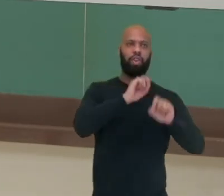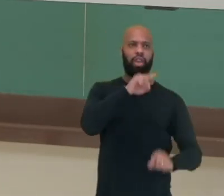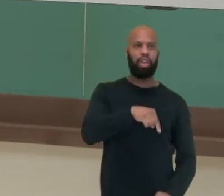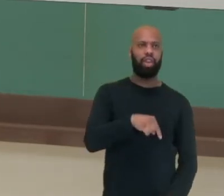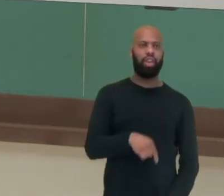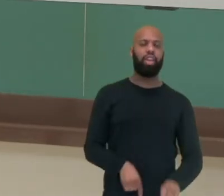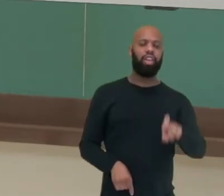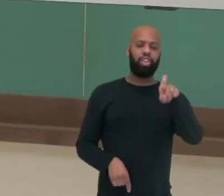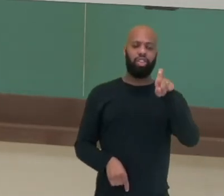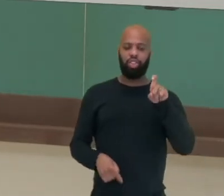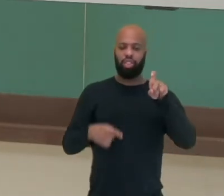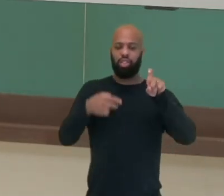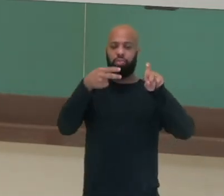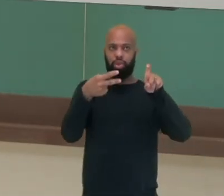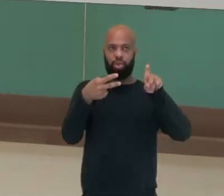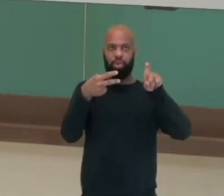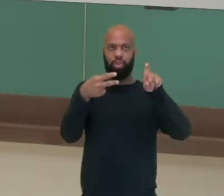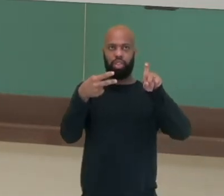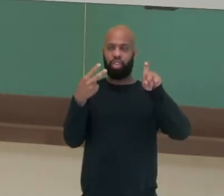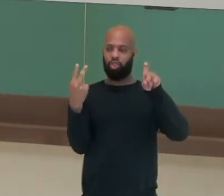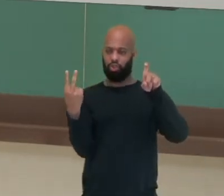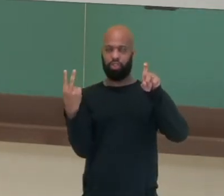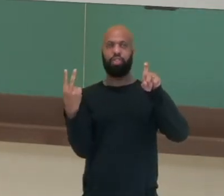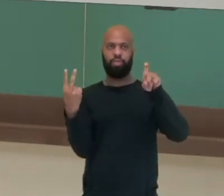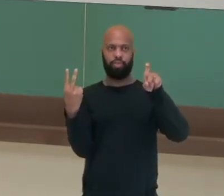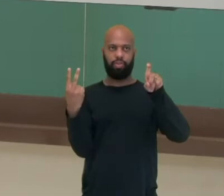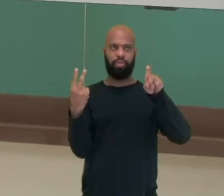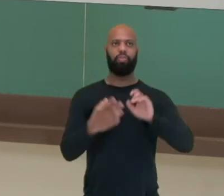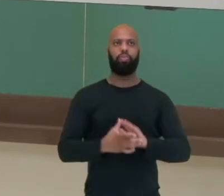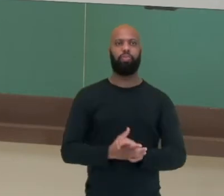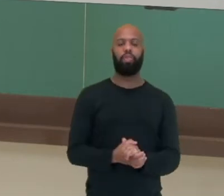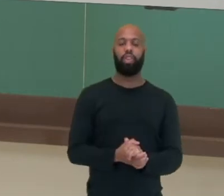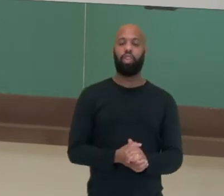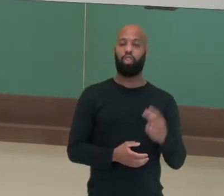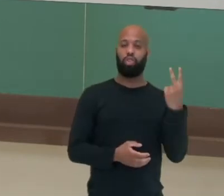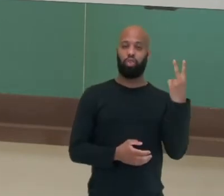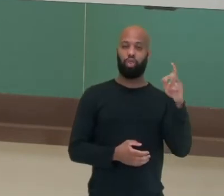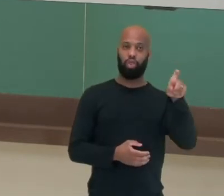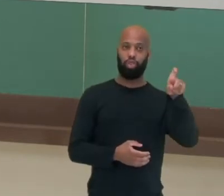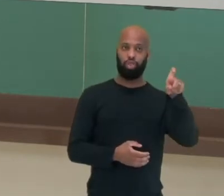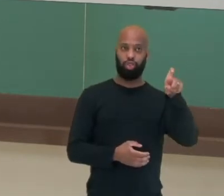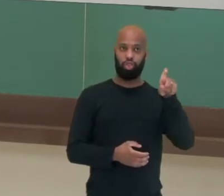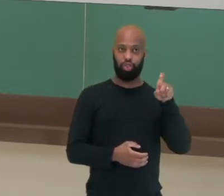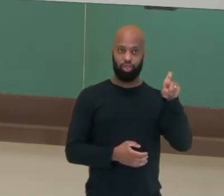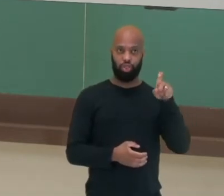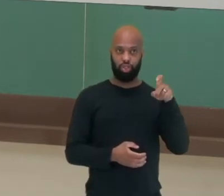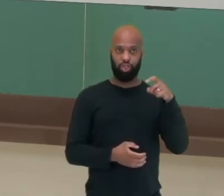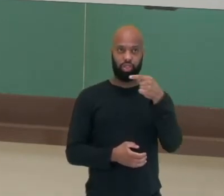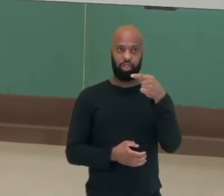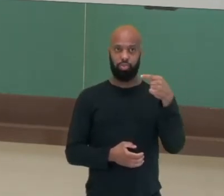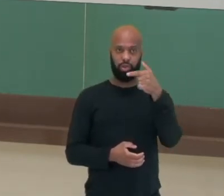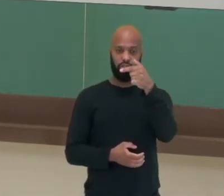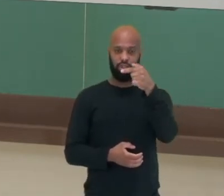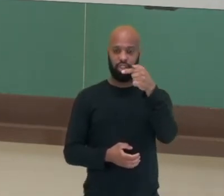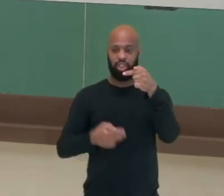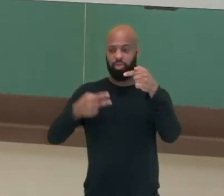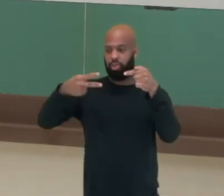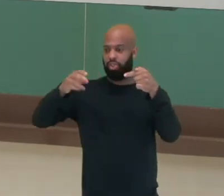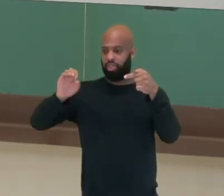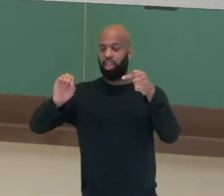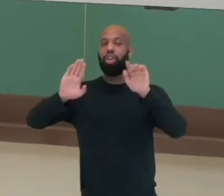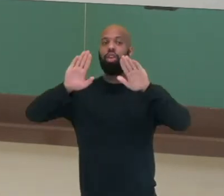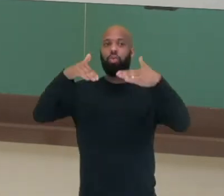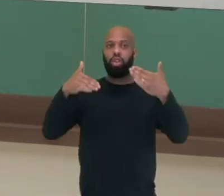zero. X é maior do que 2. 2x menos 7 tem que ser maior do que zero. Então, meu x tem que ser maior